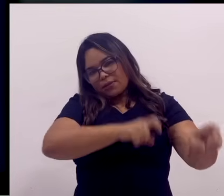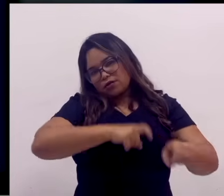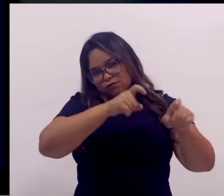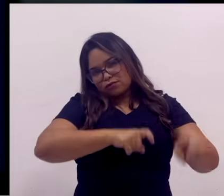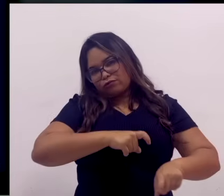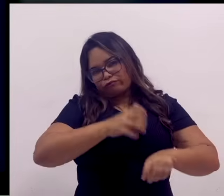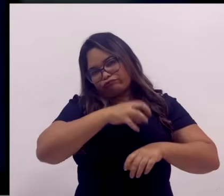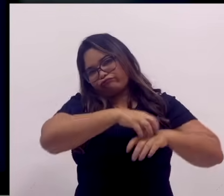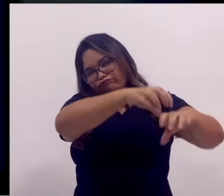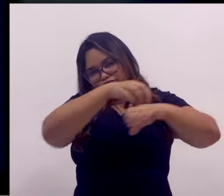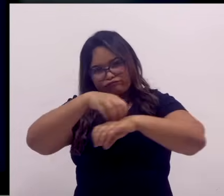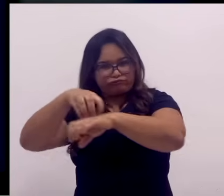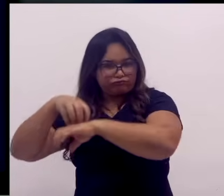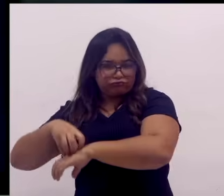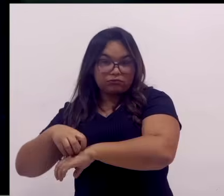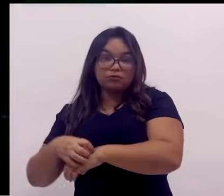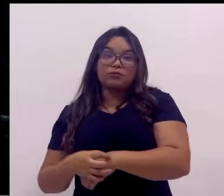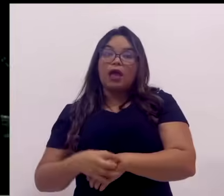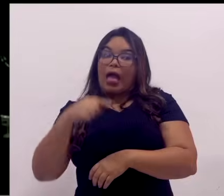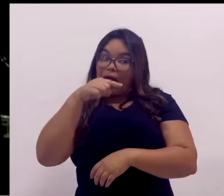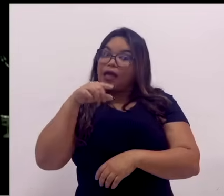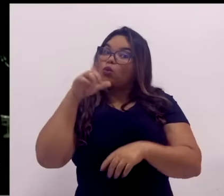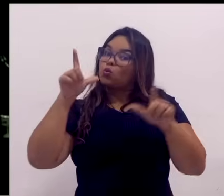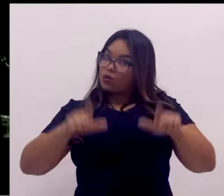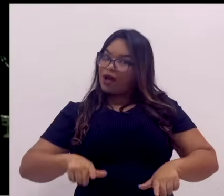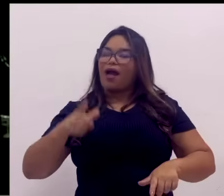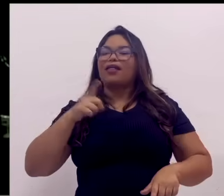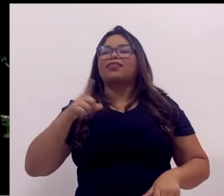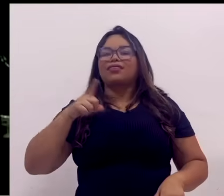E aqui é onde temos o cenário das 7 igrejas.